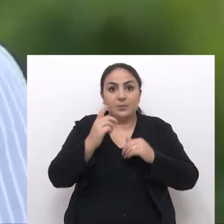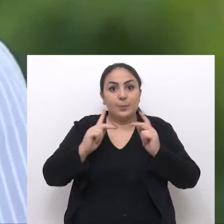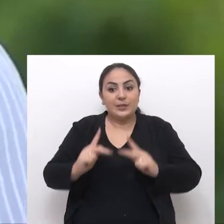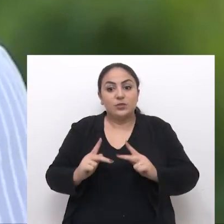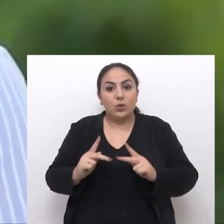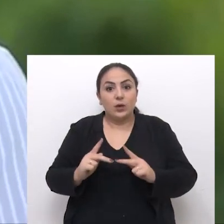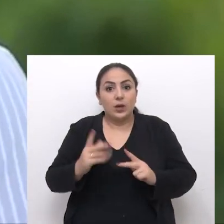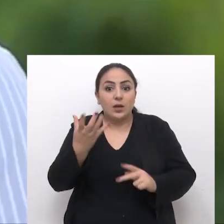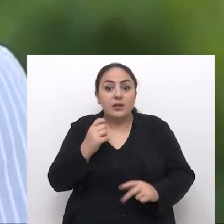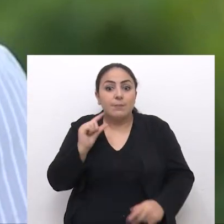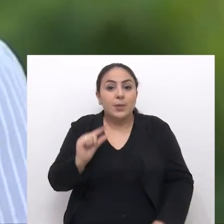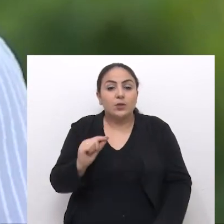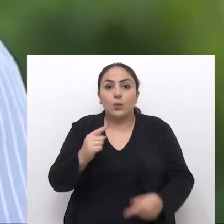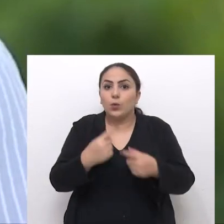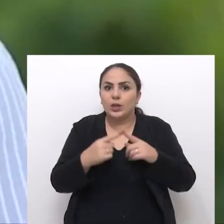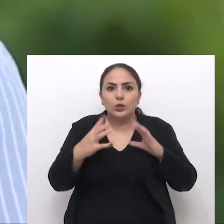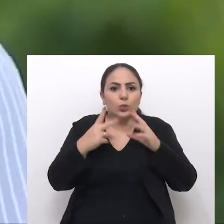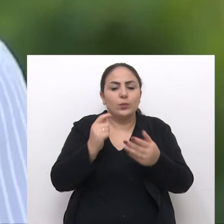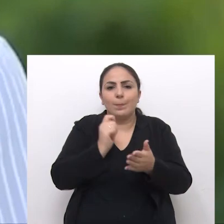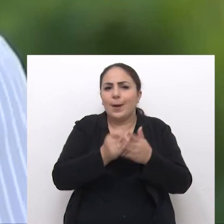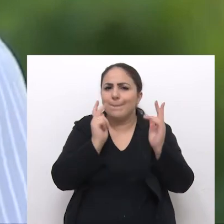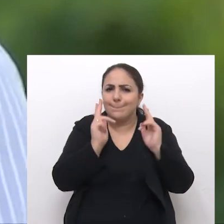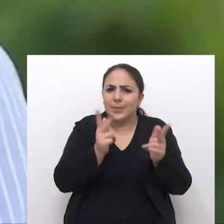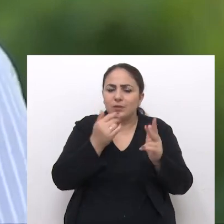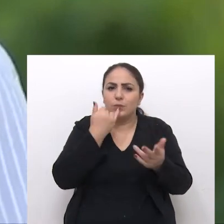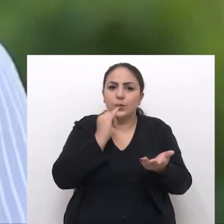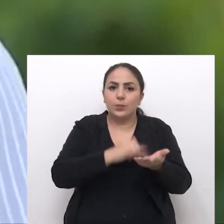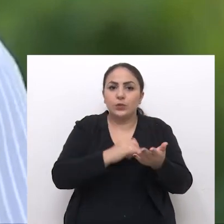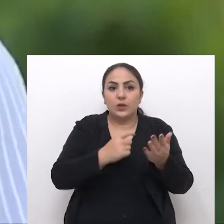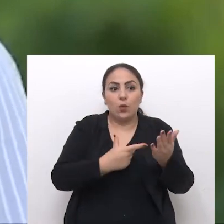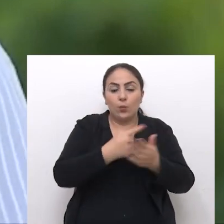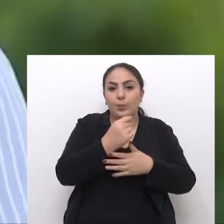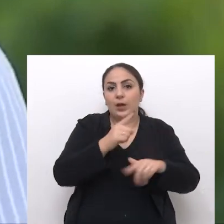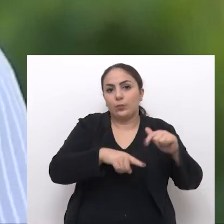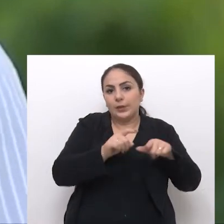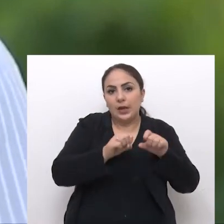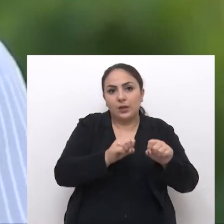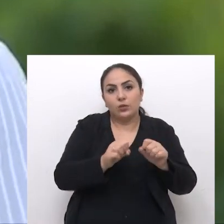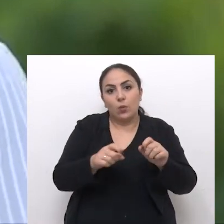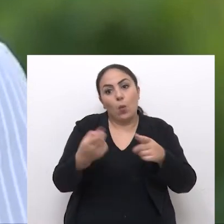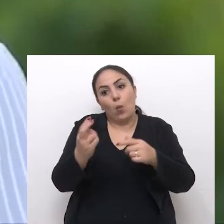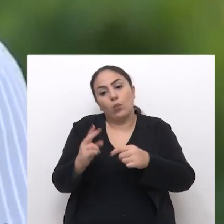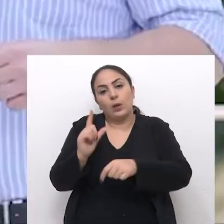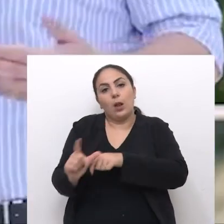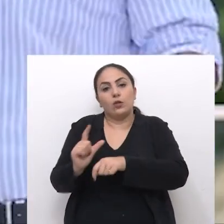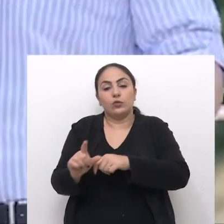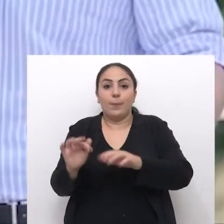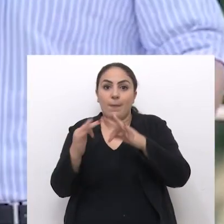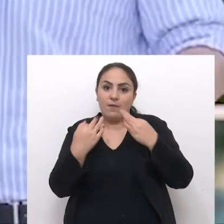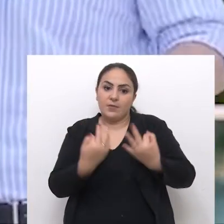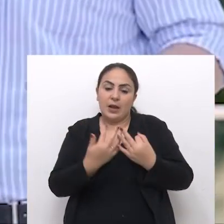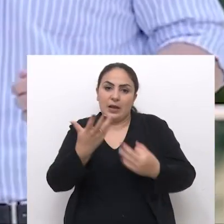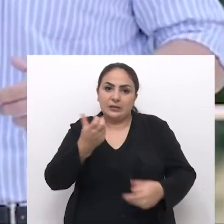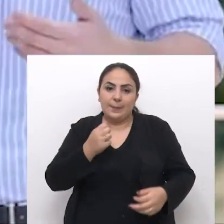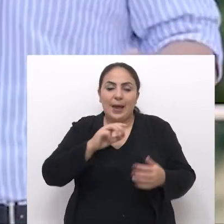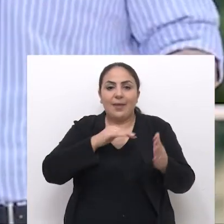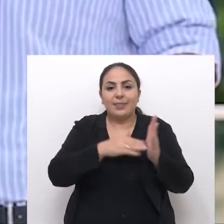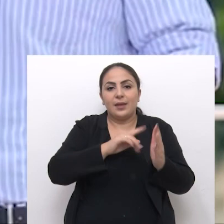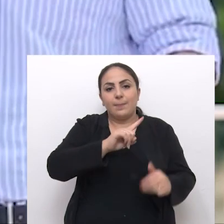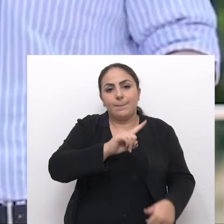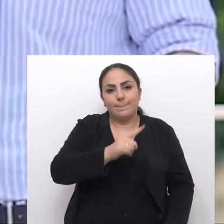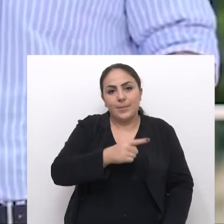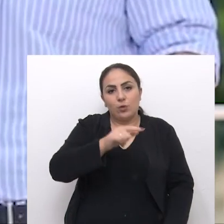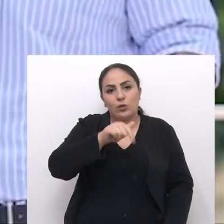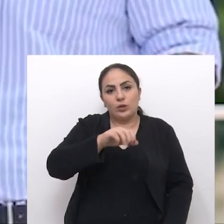menos. Isso acontece porque todos pagam o mesmo imposto ao comprar num mercado ou numa loja. Uma família que ganha até